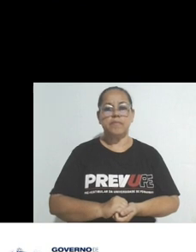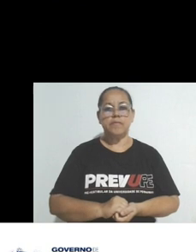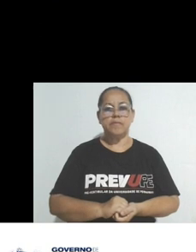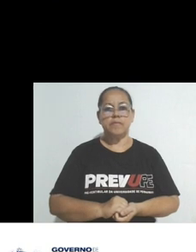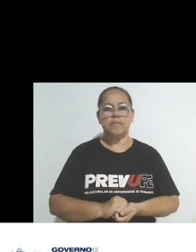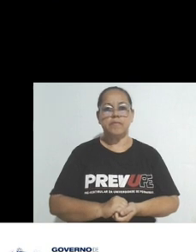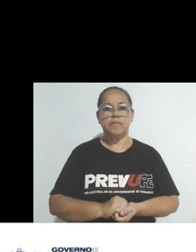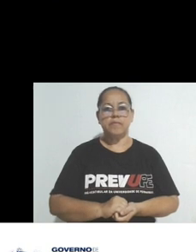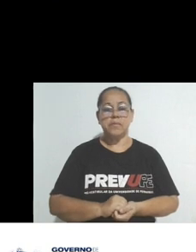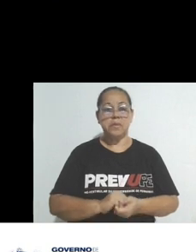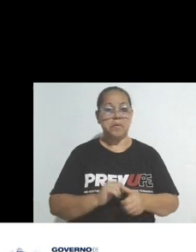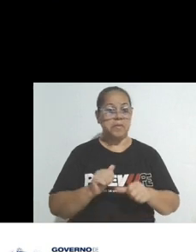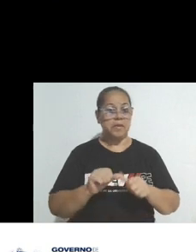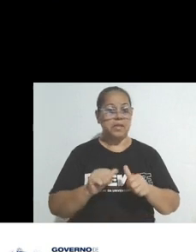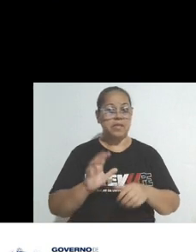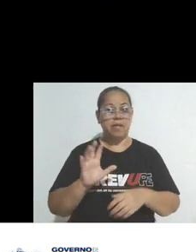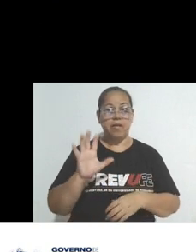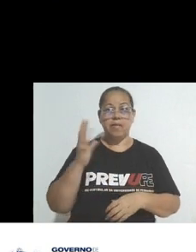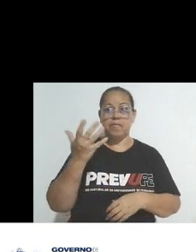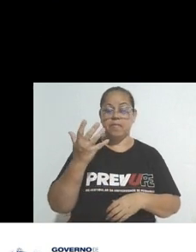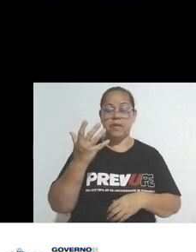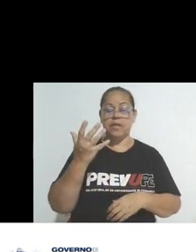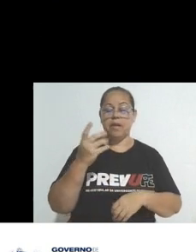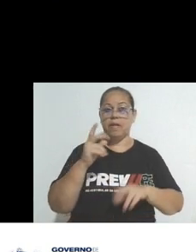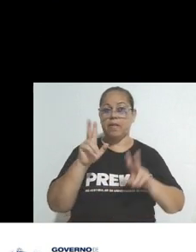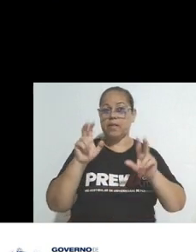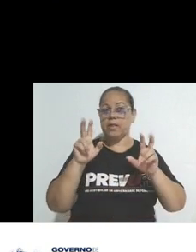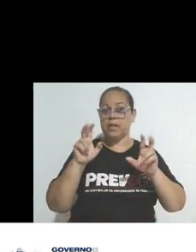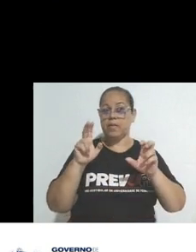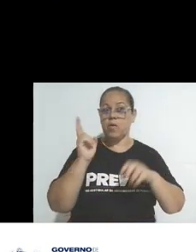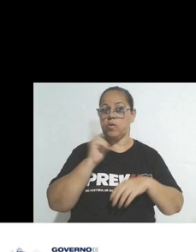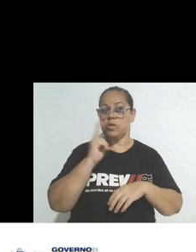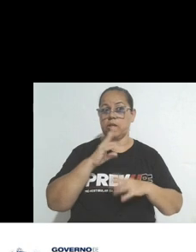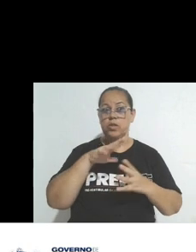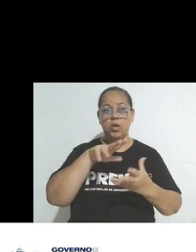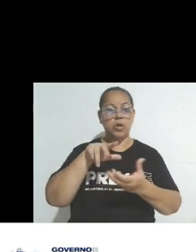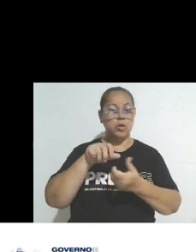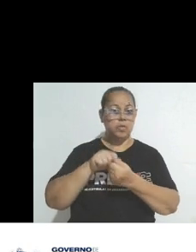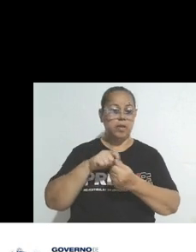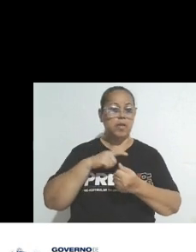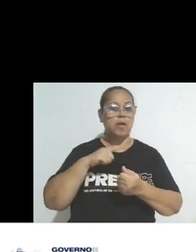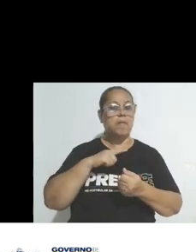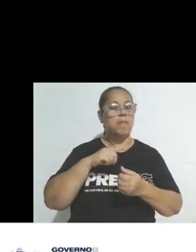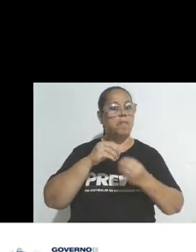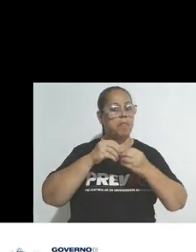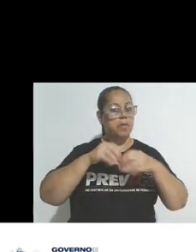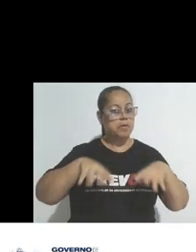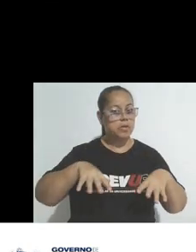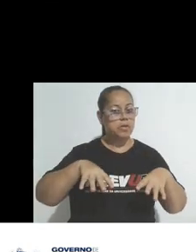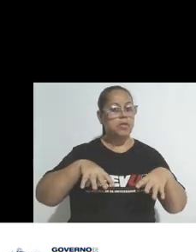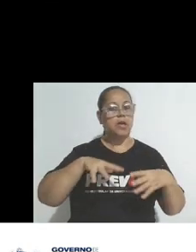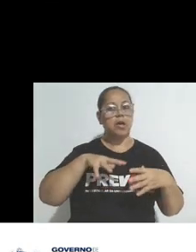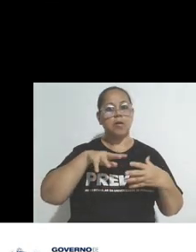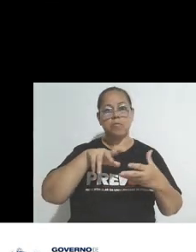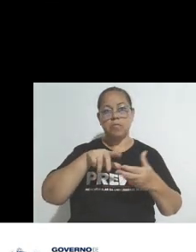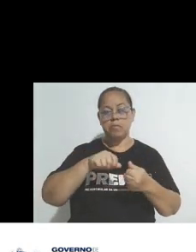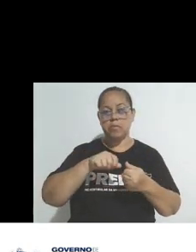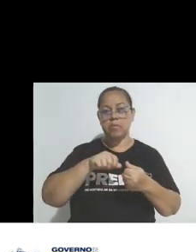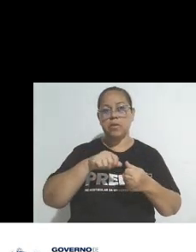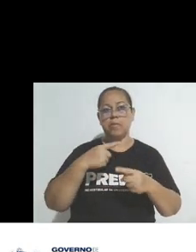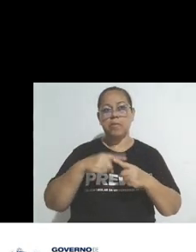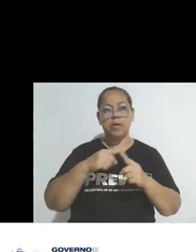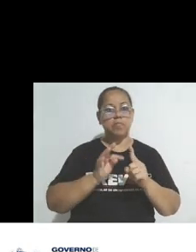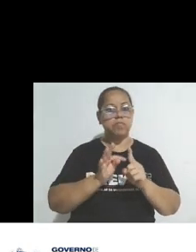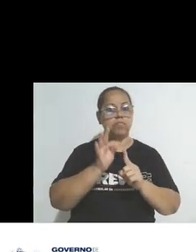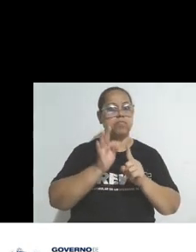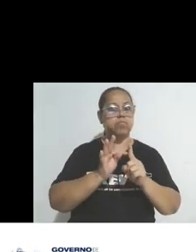e global que afeta todos os países do mundo segundo os científicos o aumento das